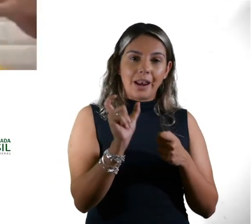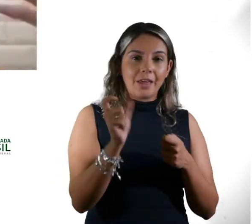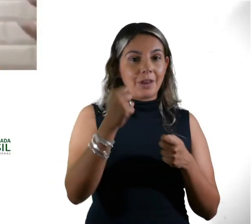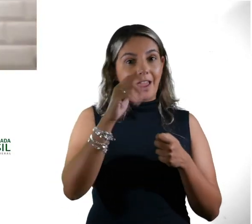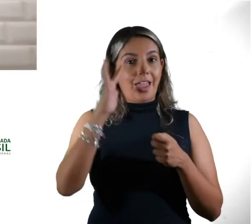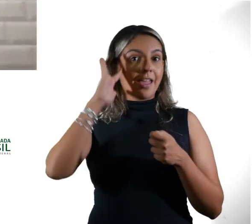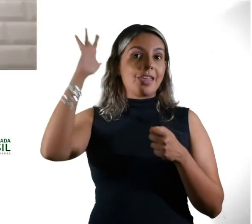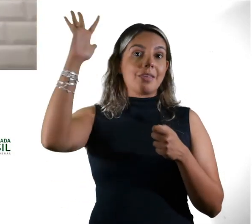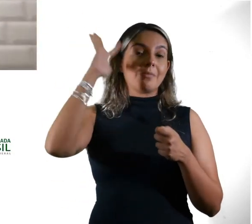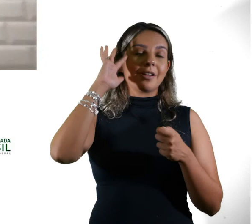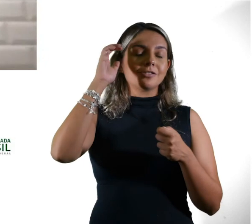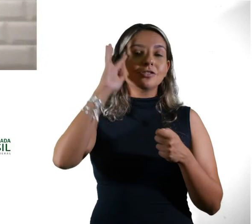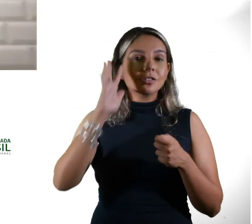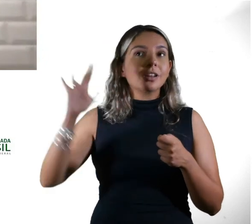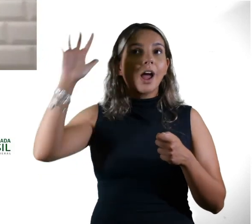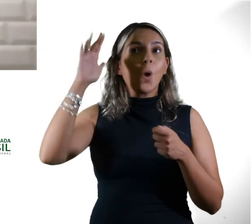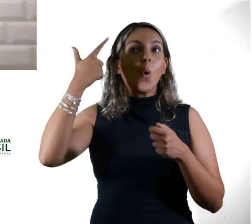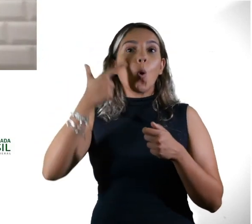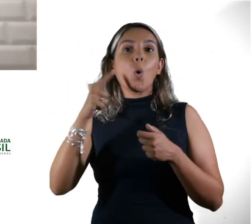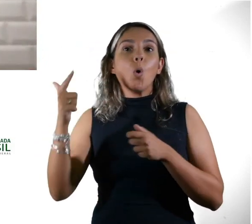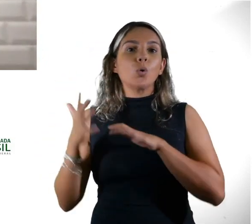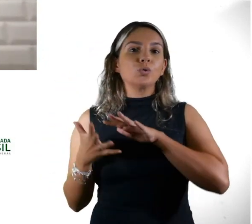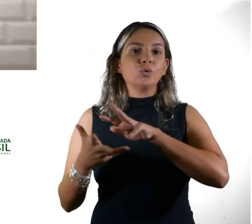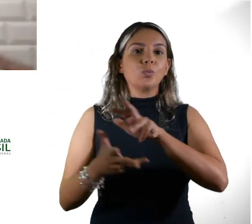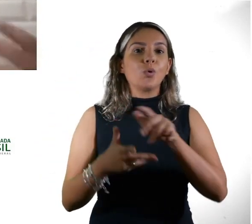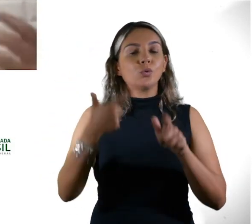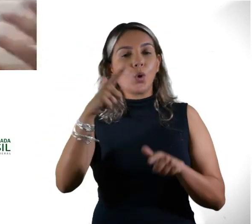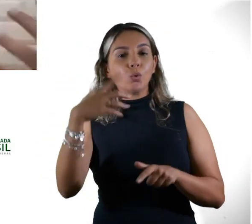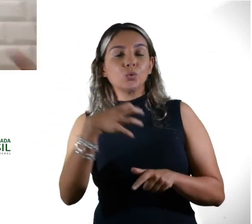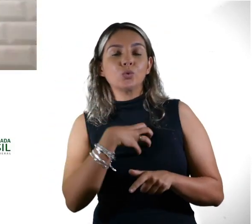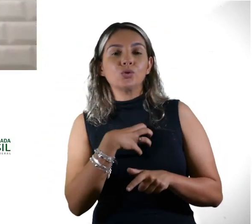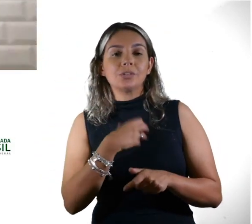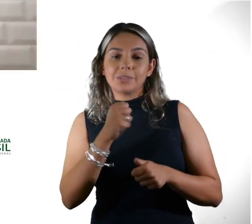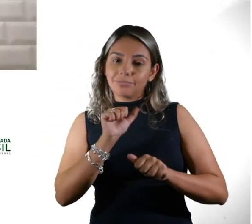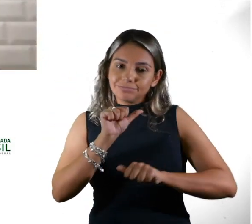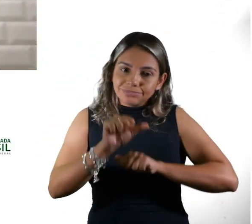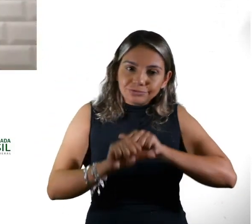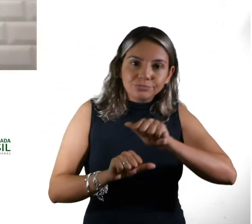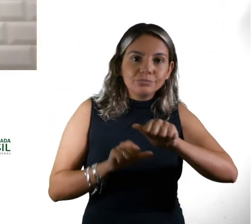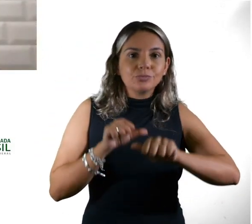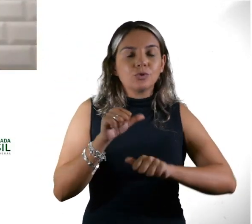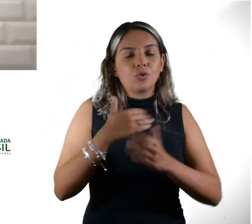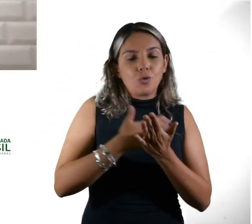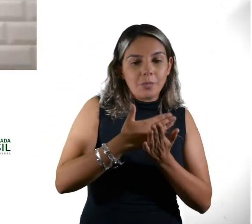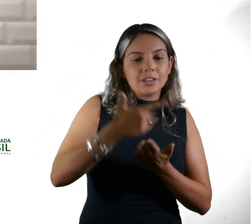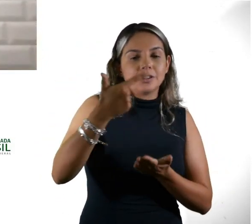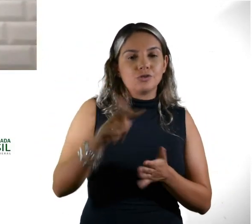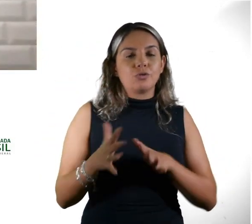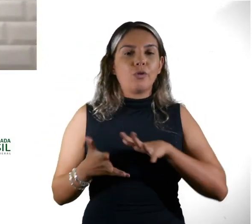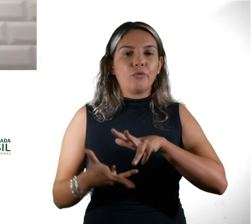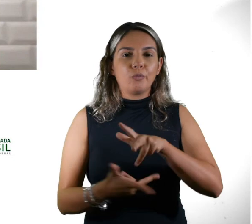preciso imaginar outros mundos, uma outra maneira, é preciso reiniciar este mundo.